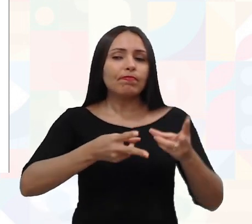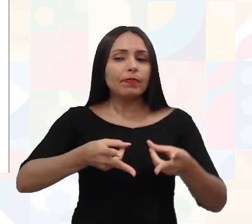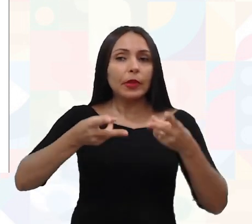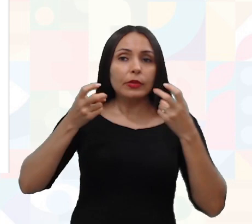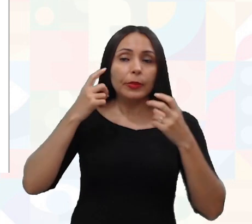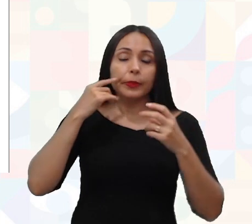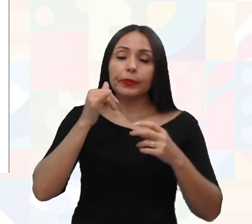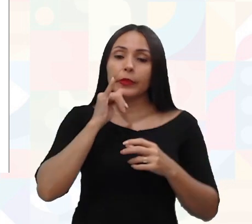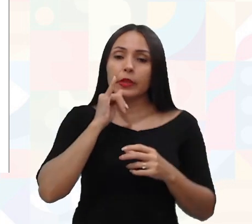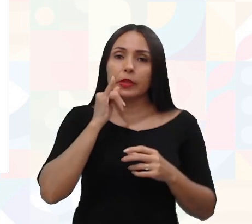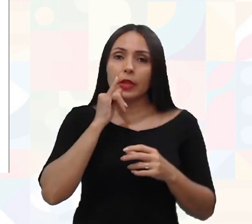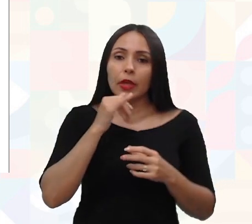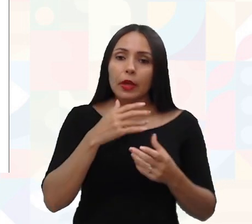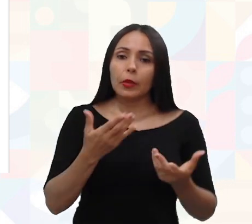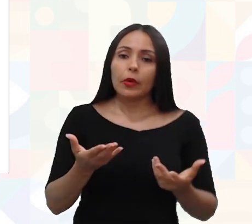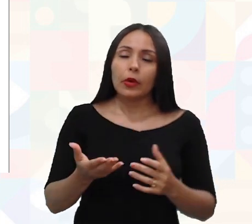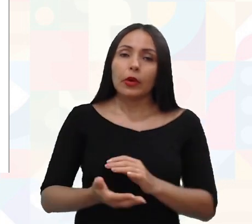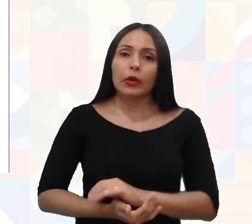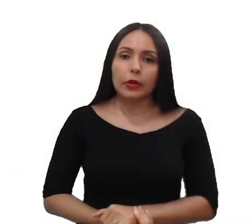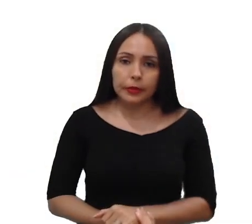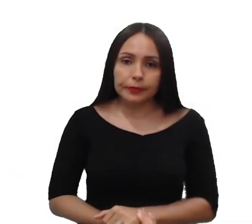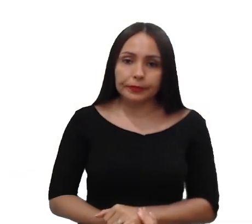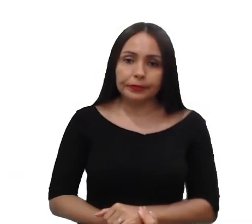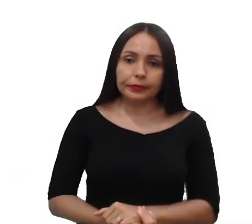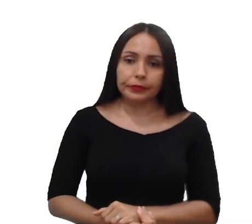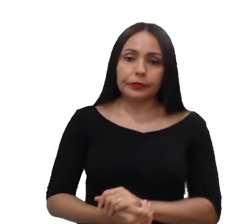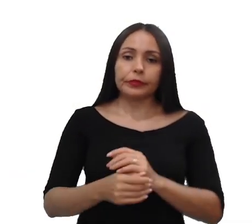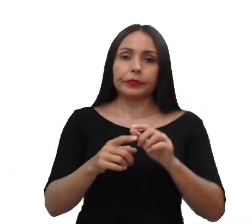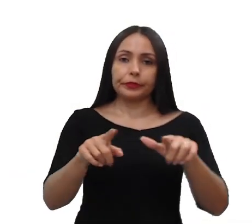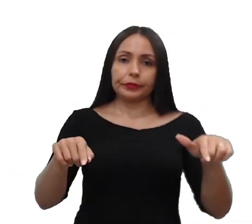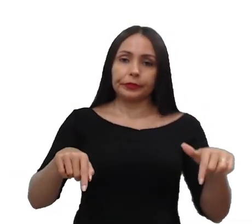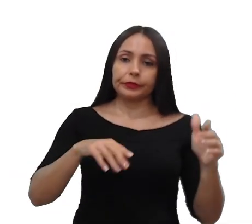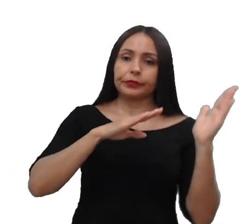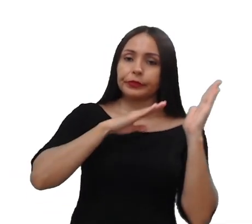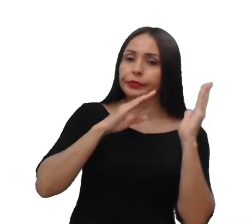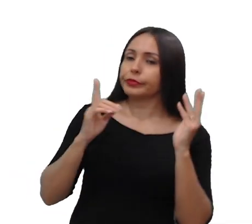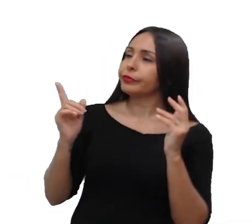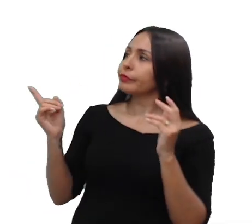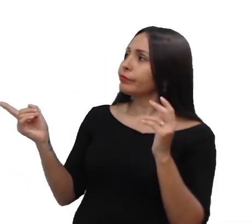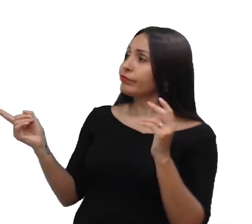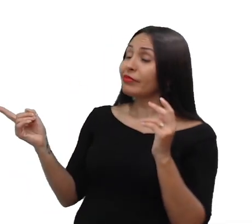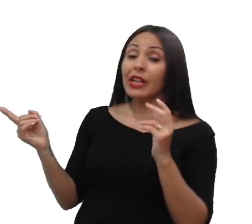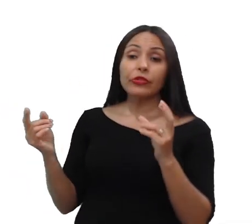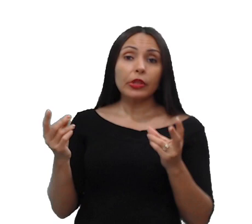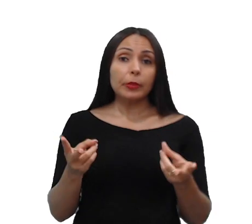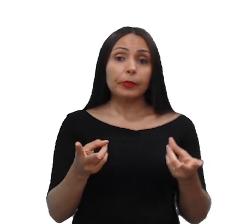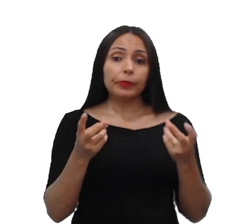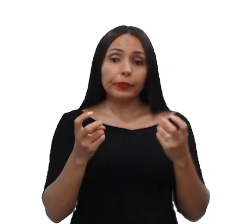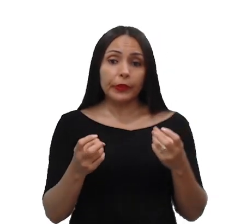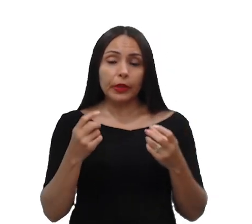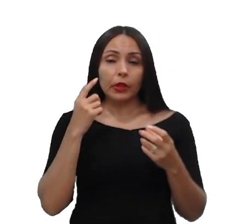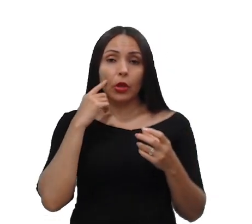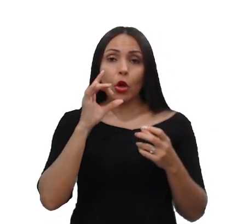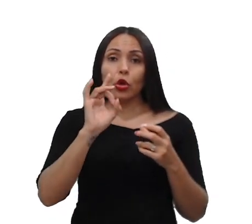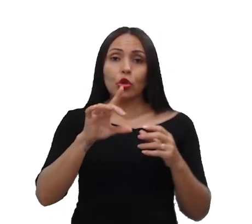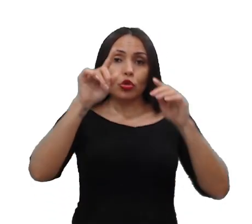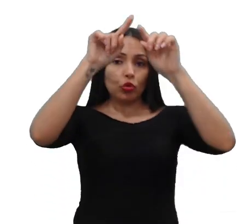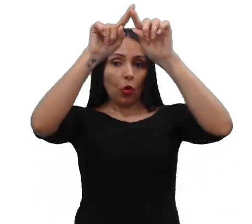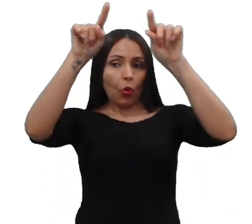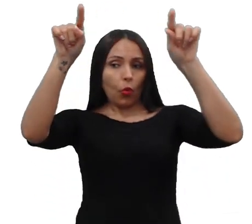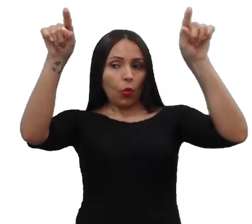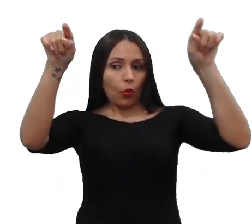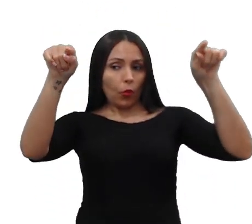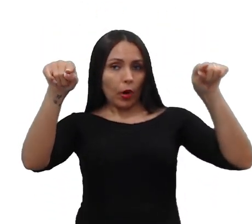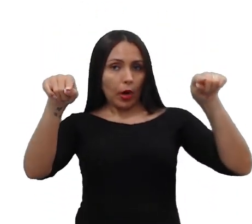No exemplo que a gente está visualizando do quarto, a gente consegue identificar que ele colocou só um quadro grande